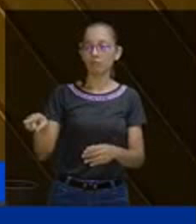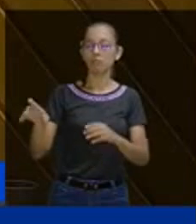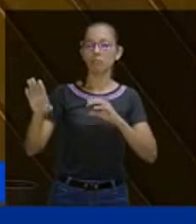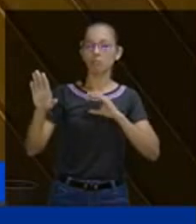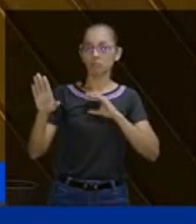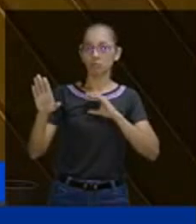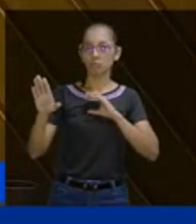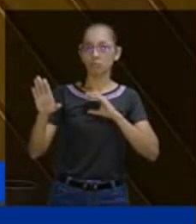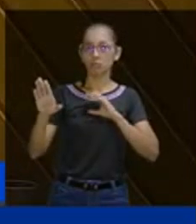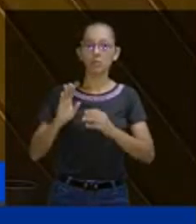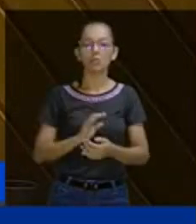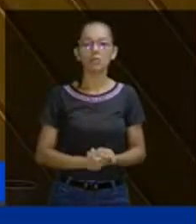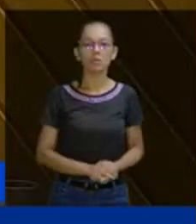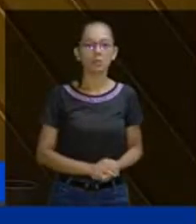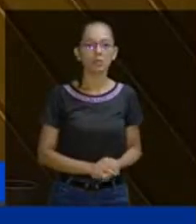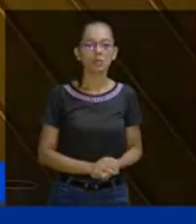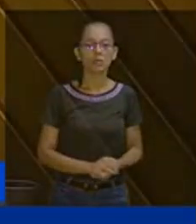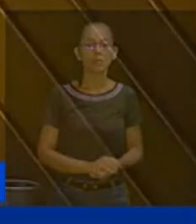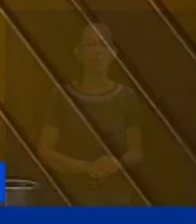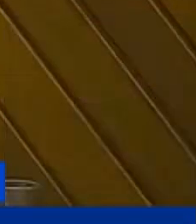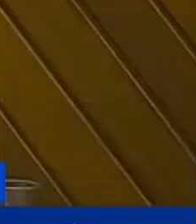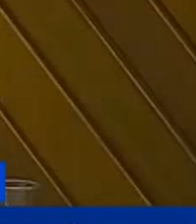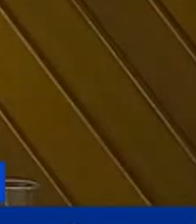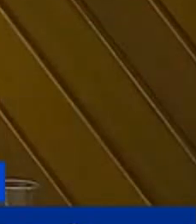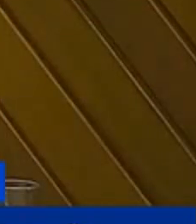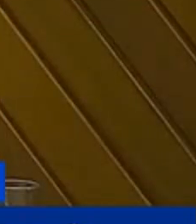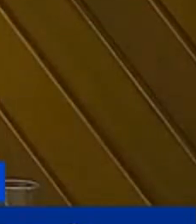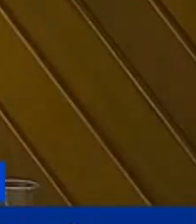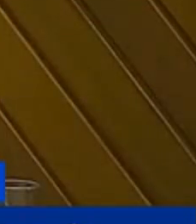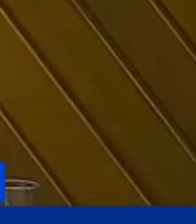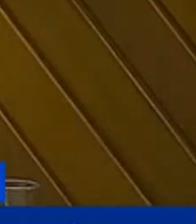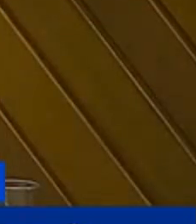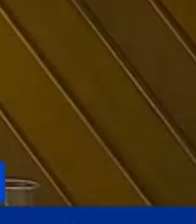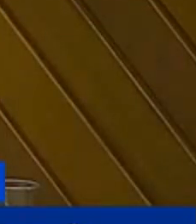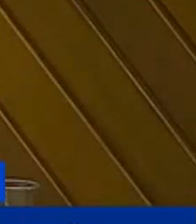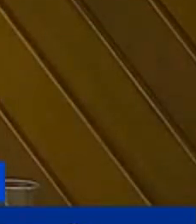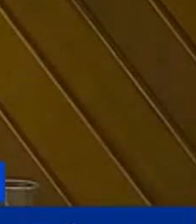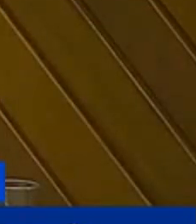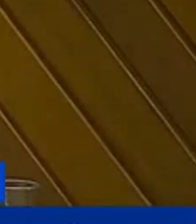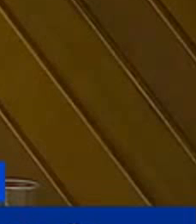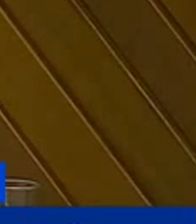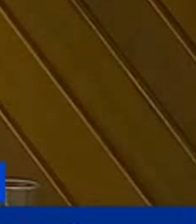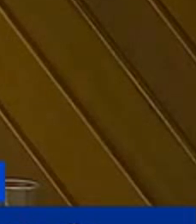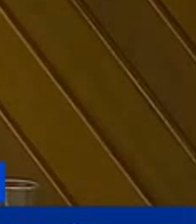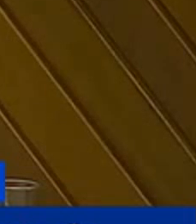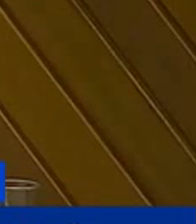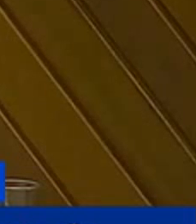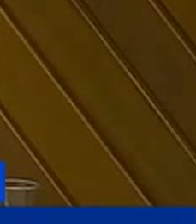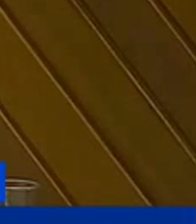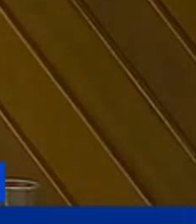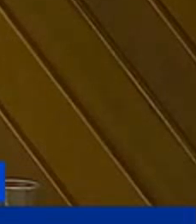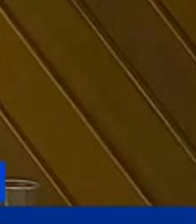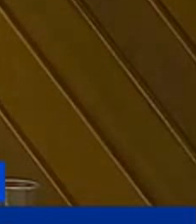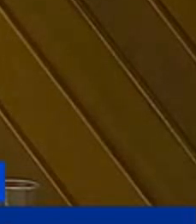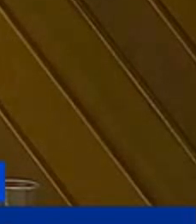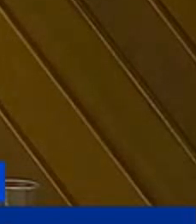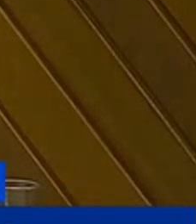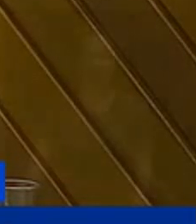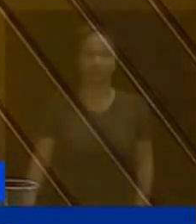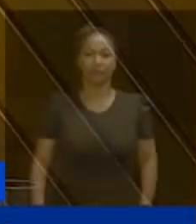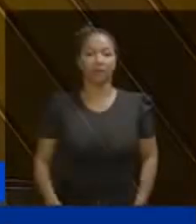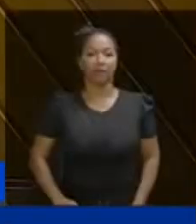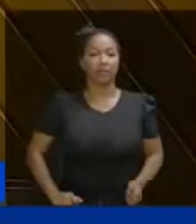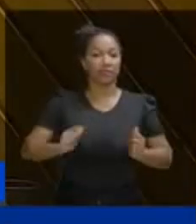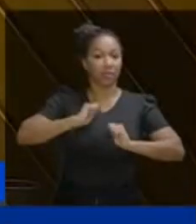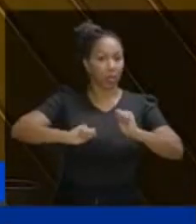página 57 da representação policial, junta-se transcrição de áudio com o seguinte teor: na ponte, não te